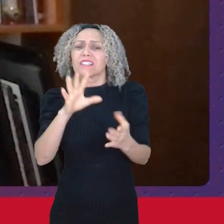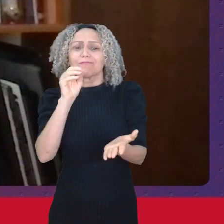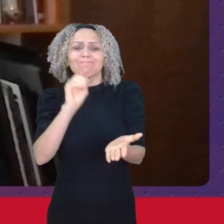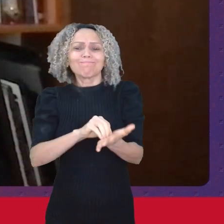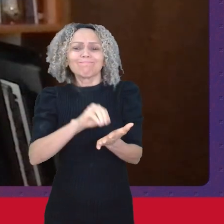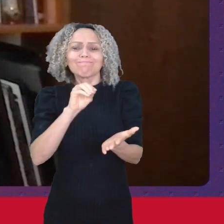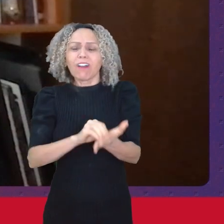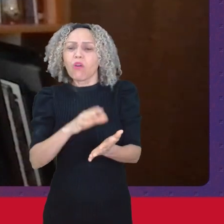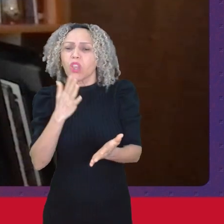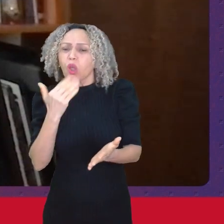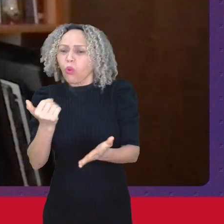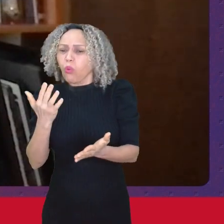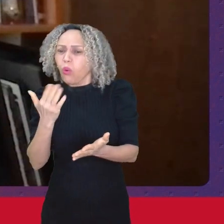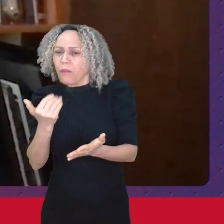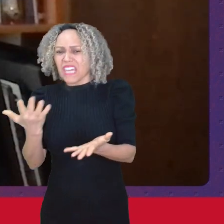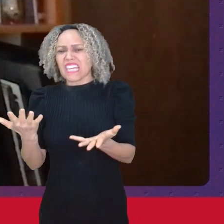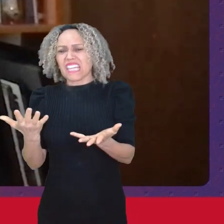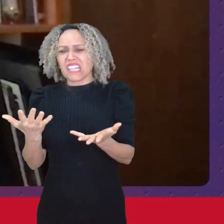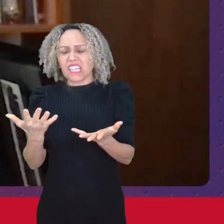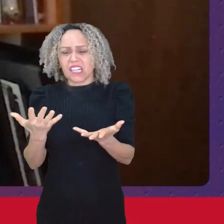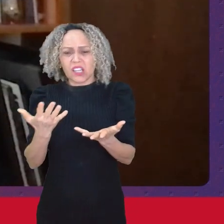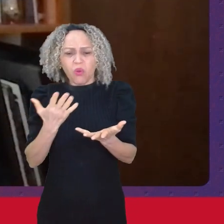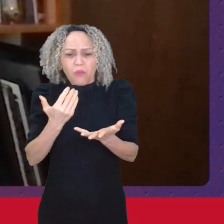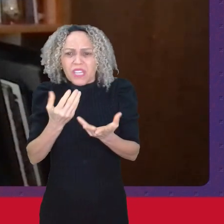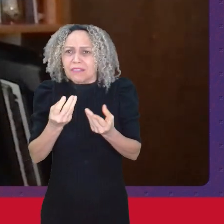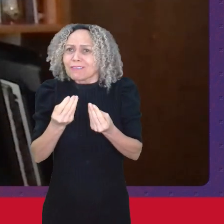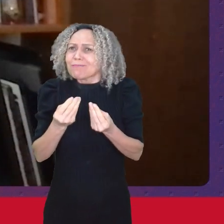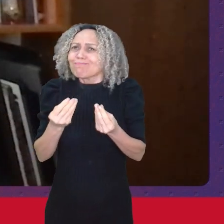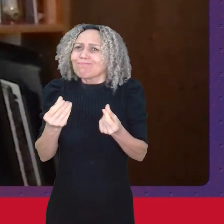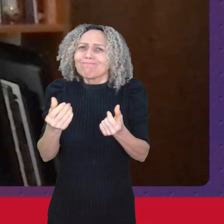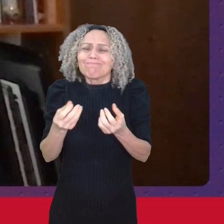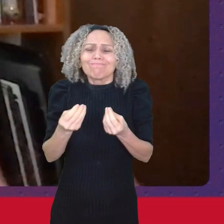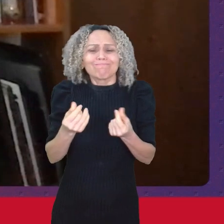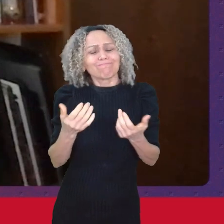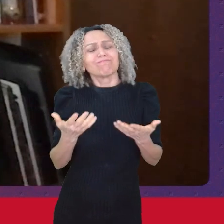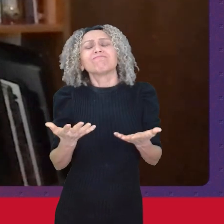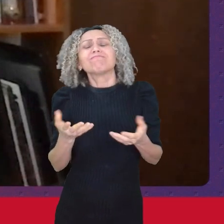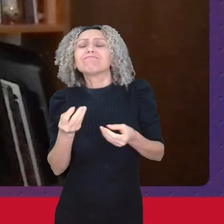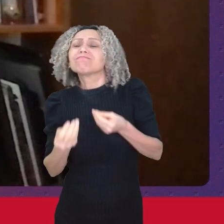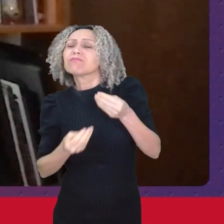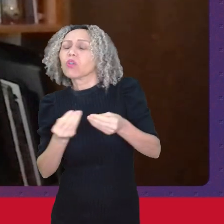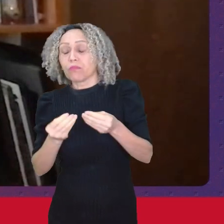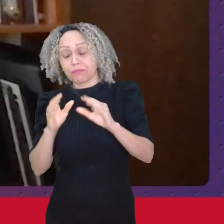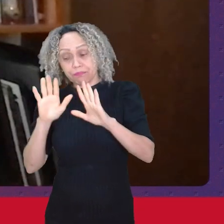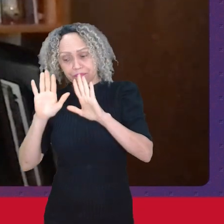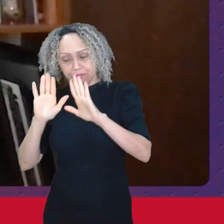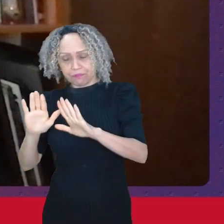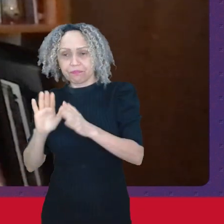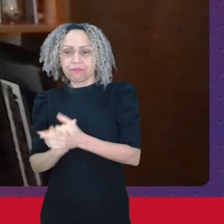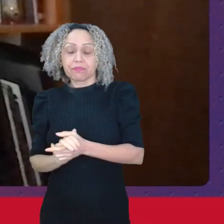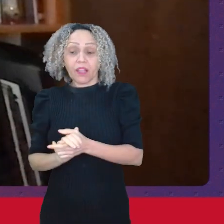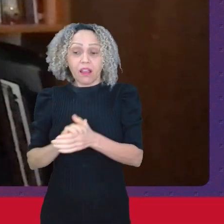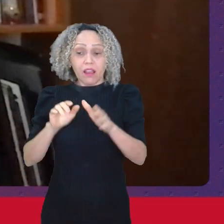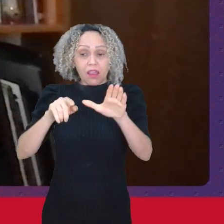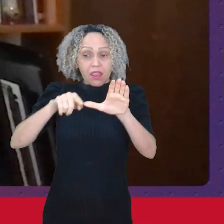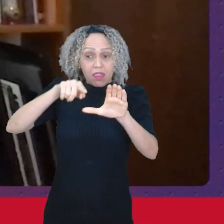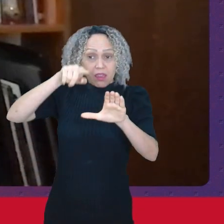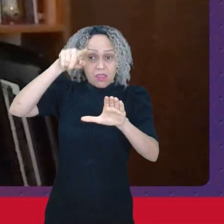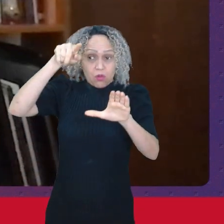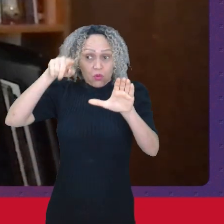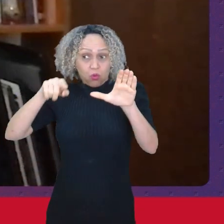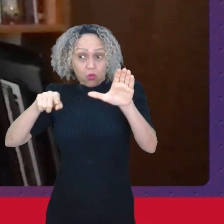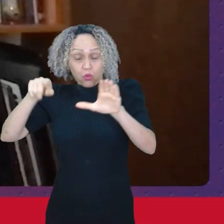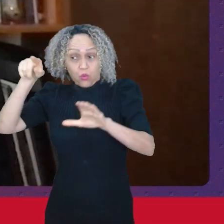usada pelas Nações Unidas, depois que o Brasil implementou, ela foi tão bem sucedida, e ela foi um mecanismo